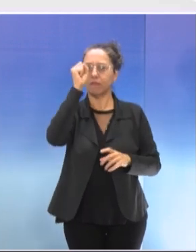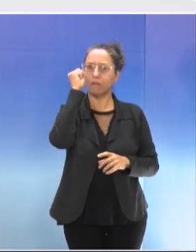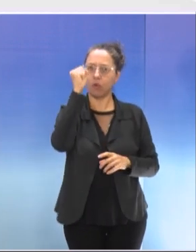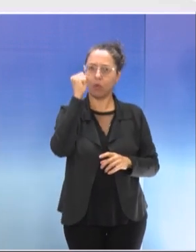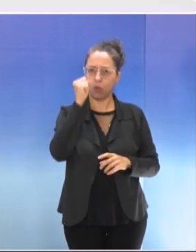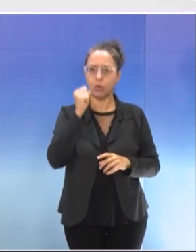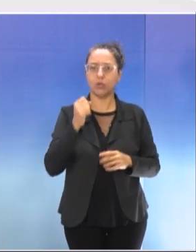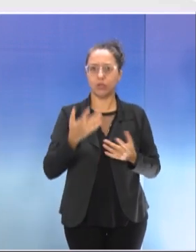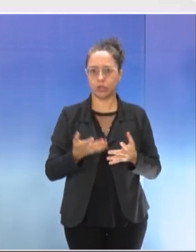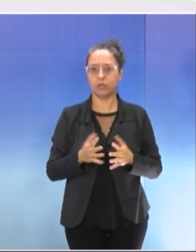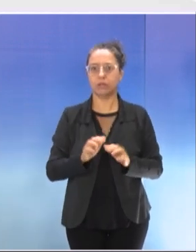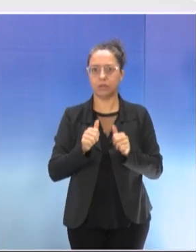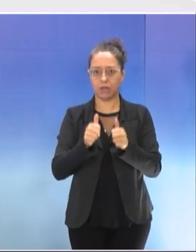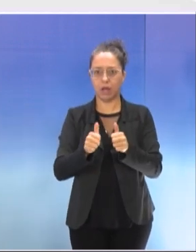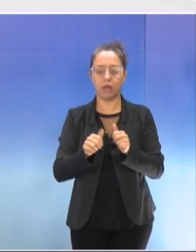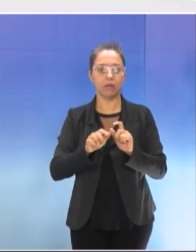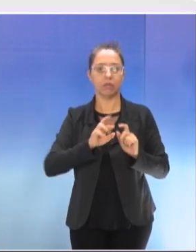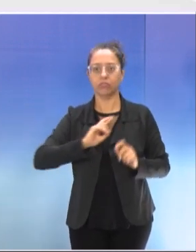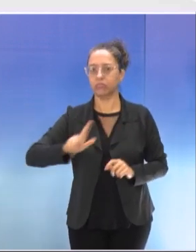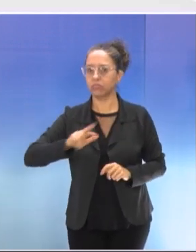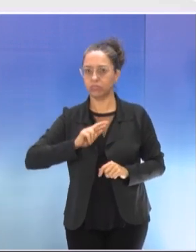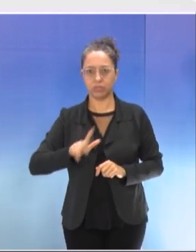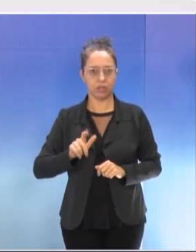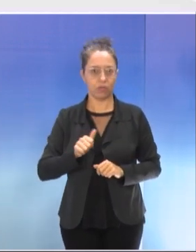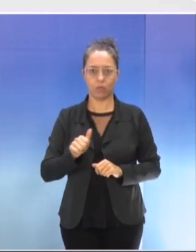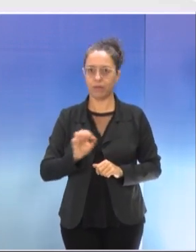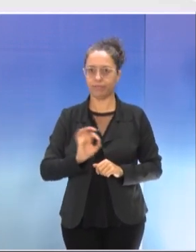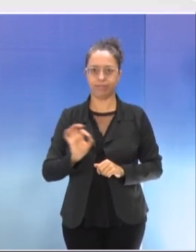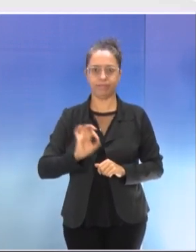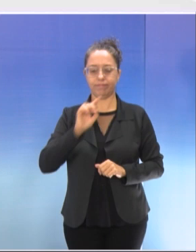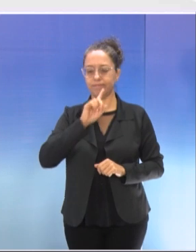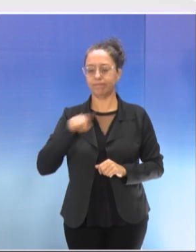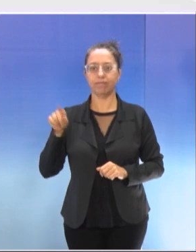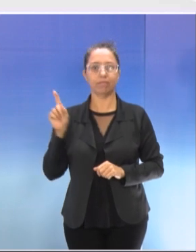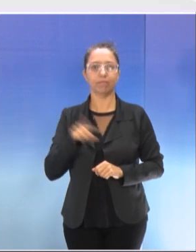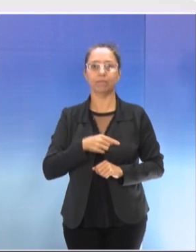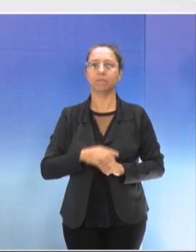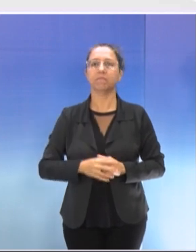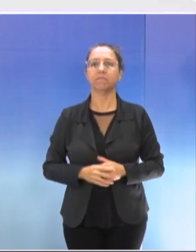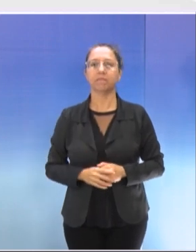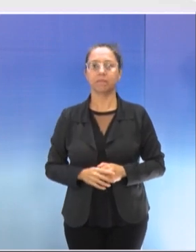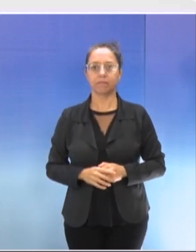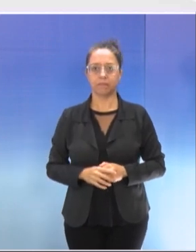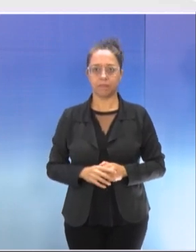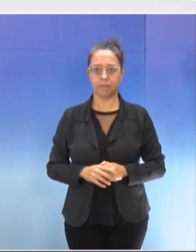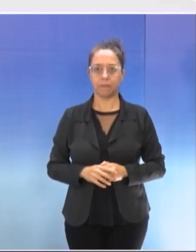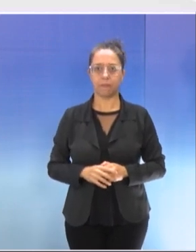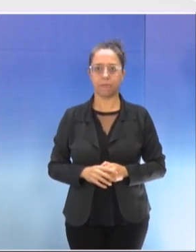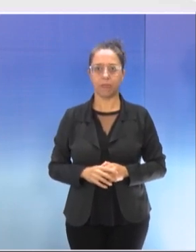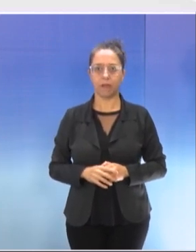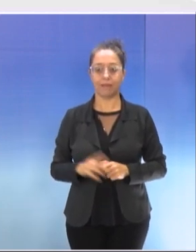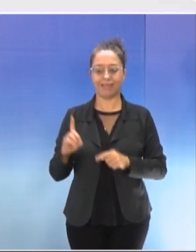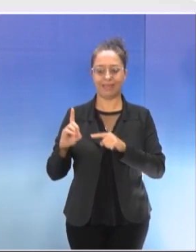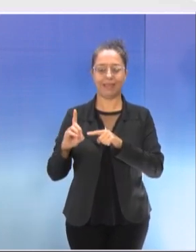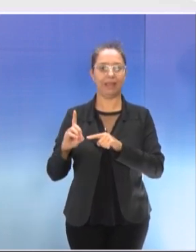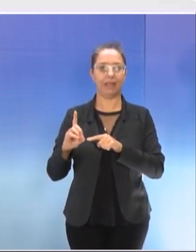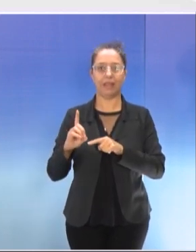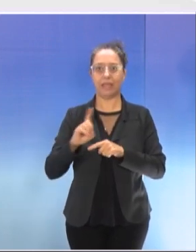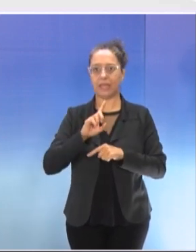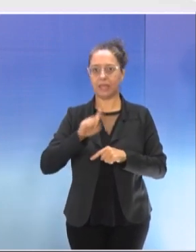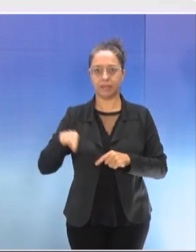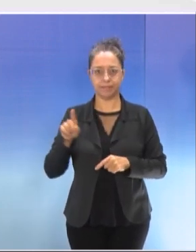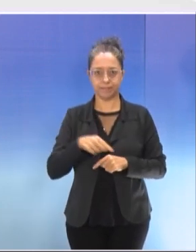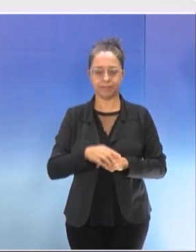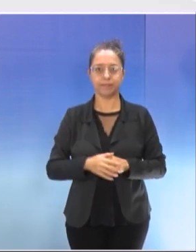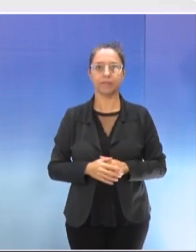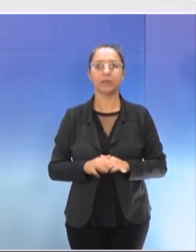dos heterozigotos. Então, não tem nada a ver com a letra D, também é